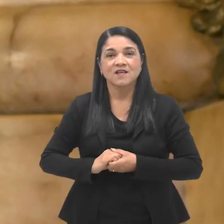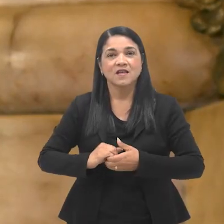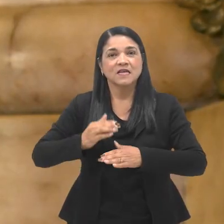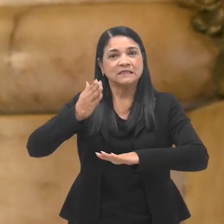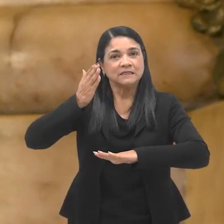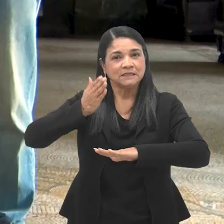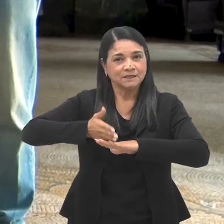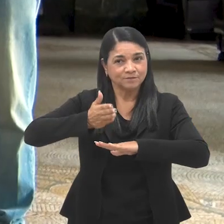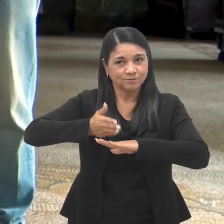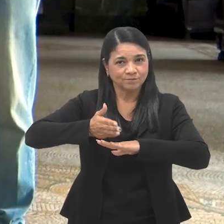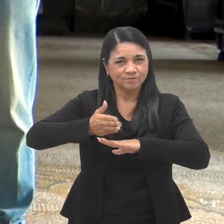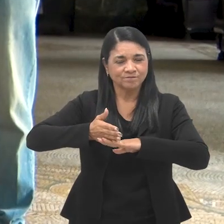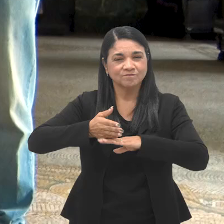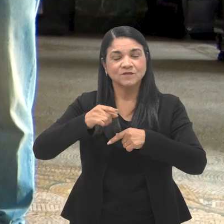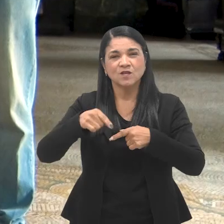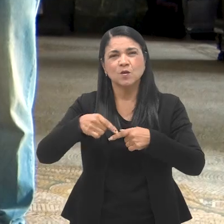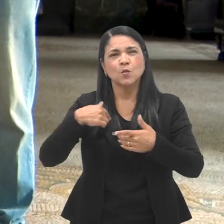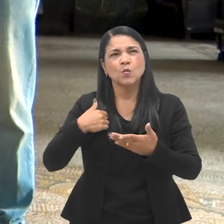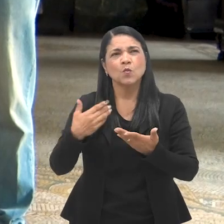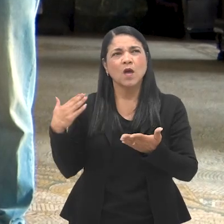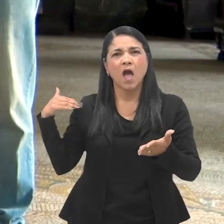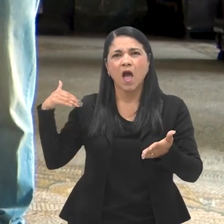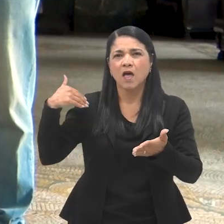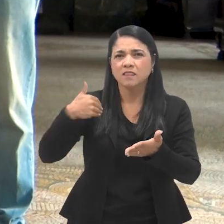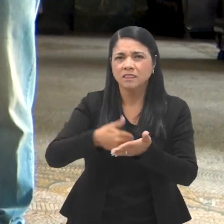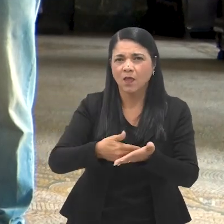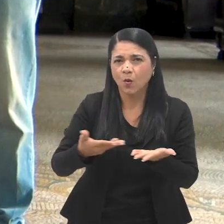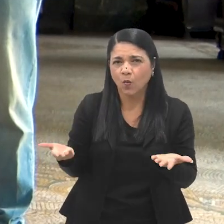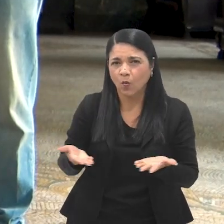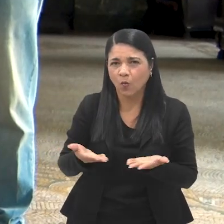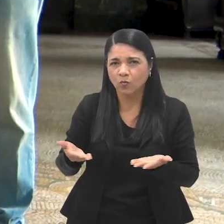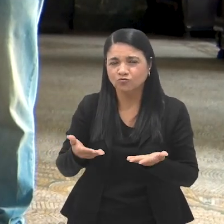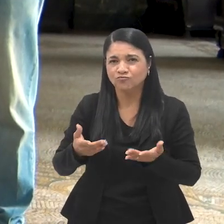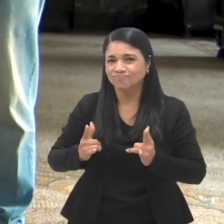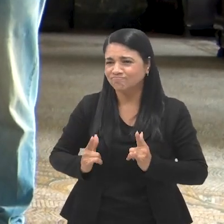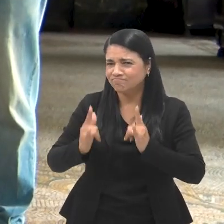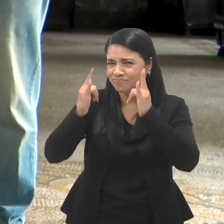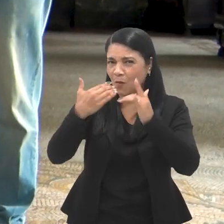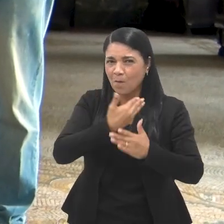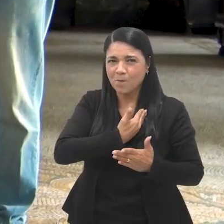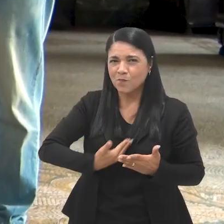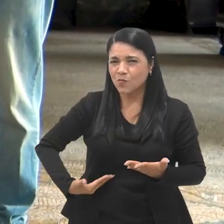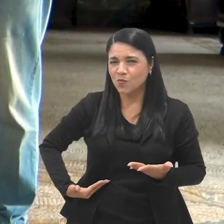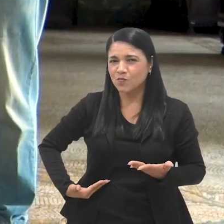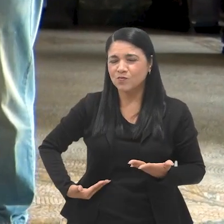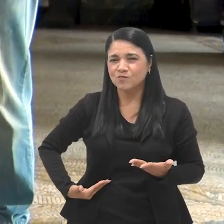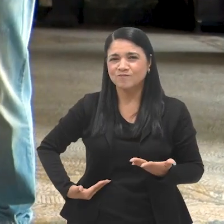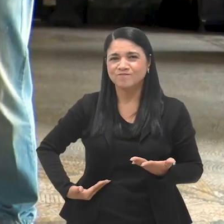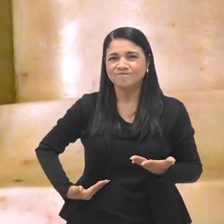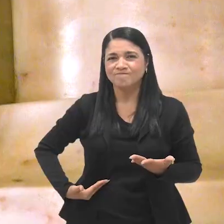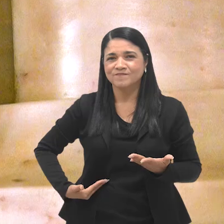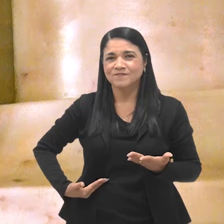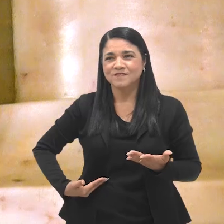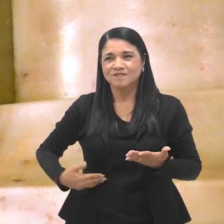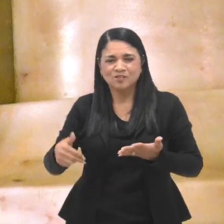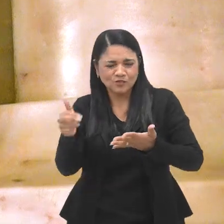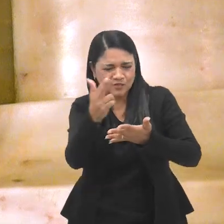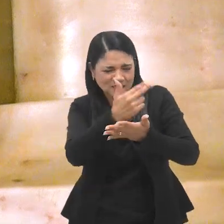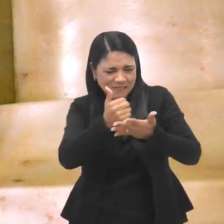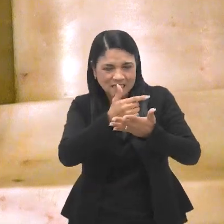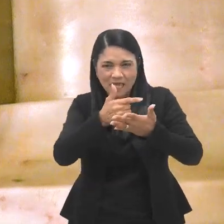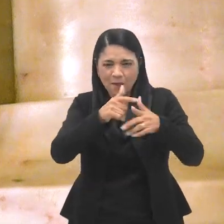A contemporaneidade e a duração deles, até hoje, um edifício público desses, né?